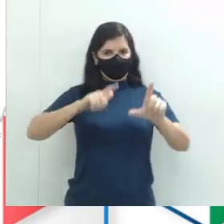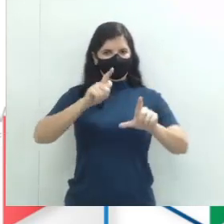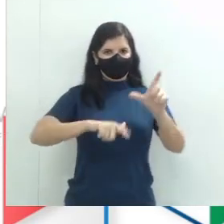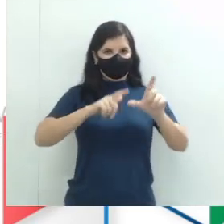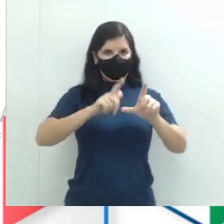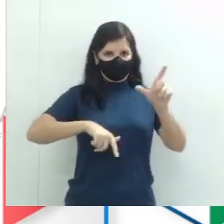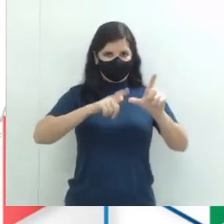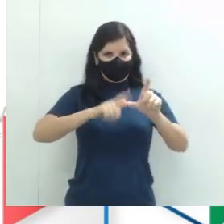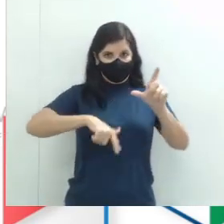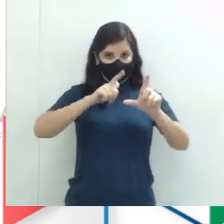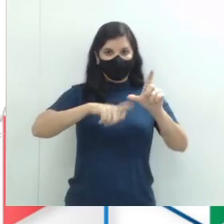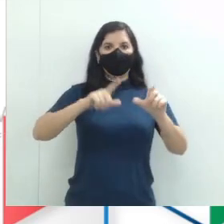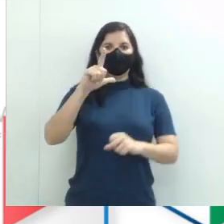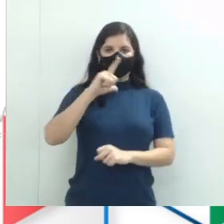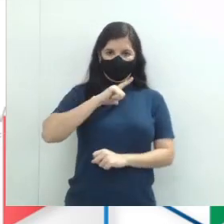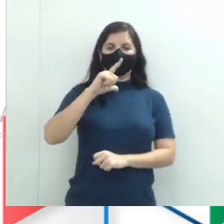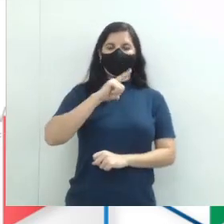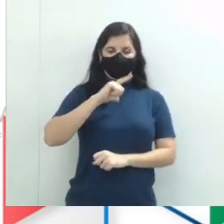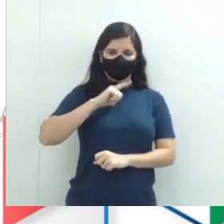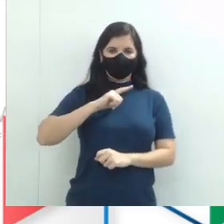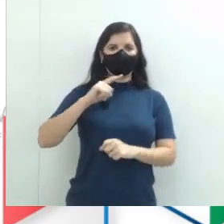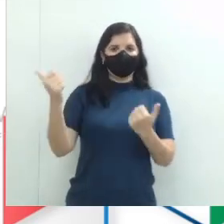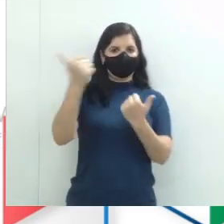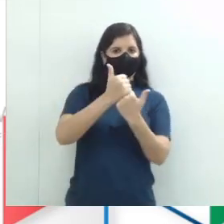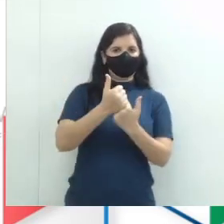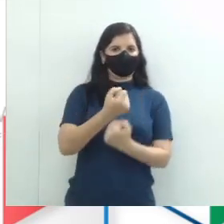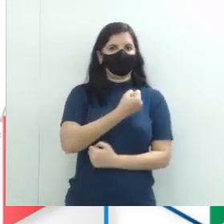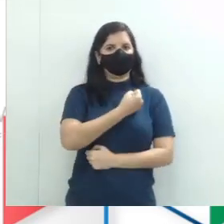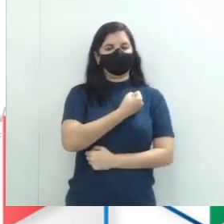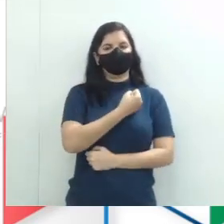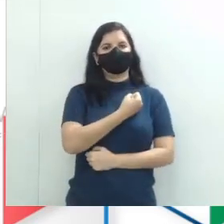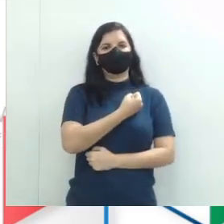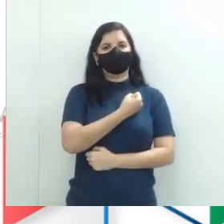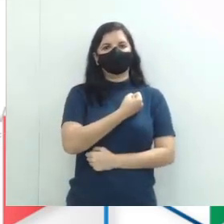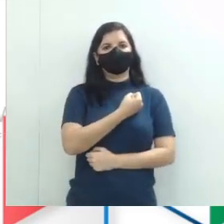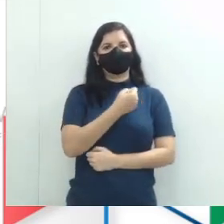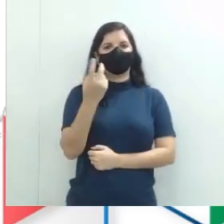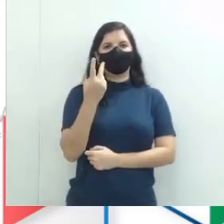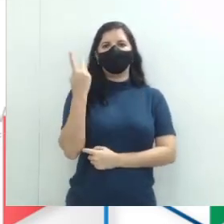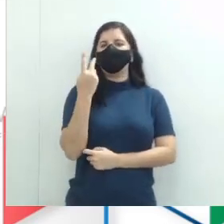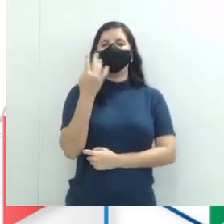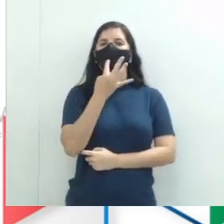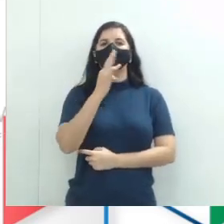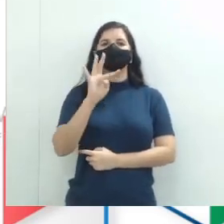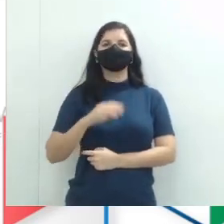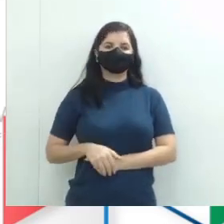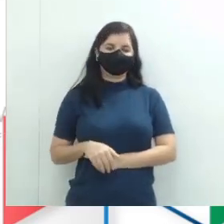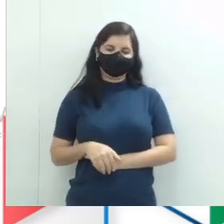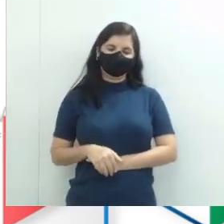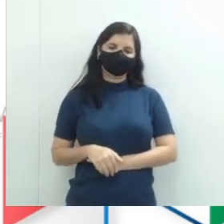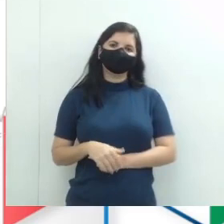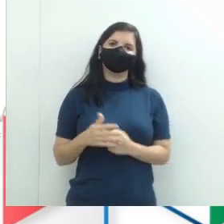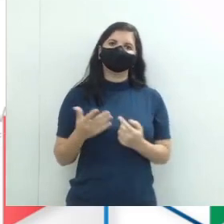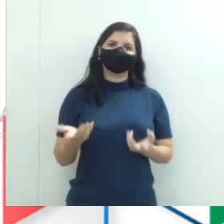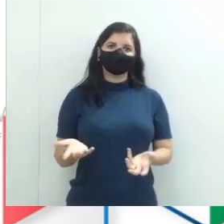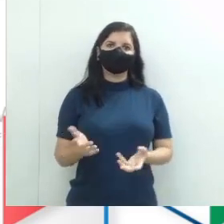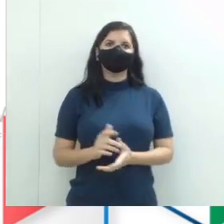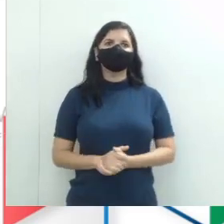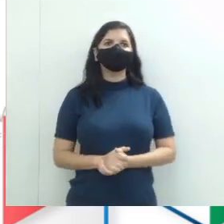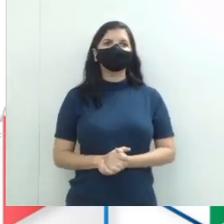há letras representando números, aquele famoso valor desconhecido, ok?